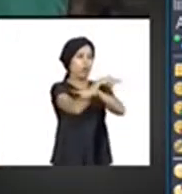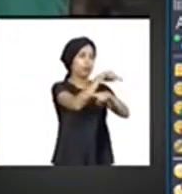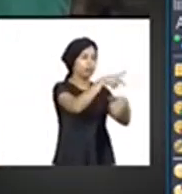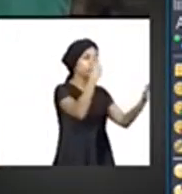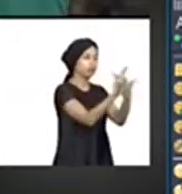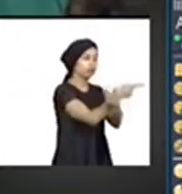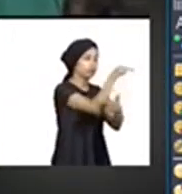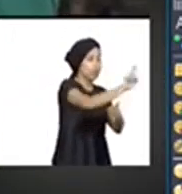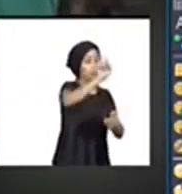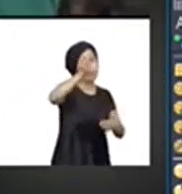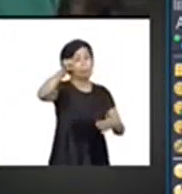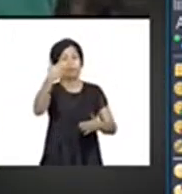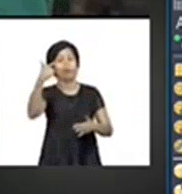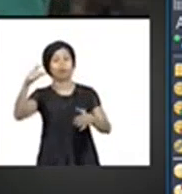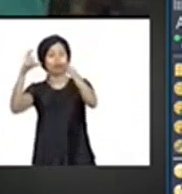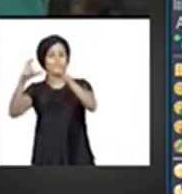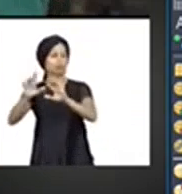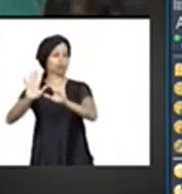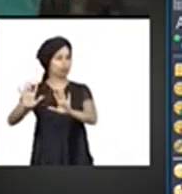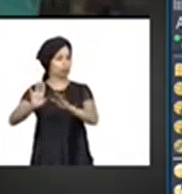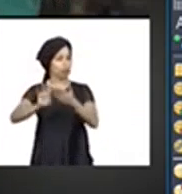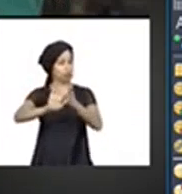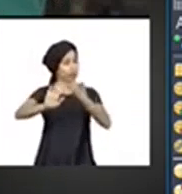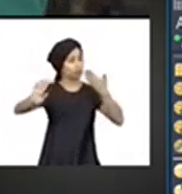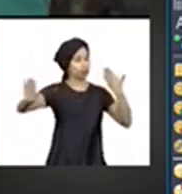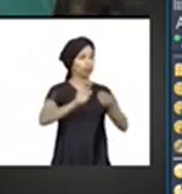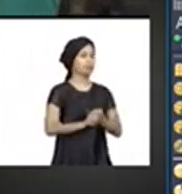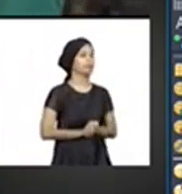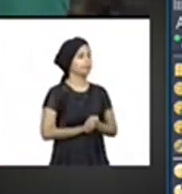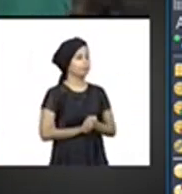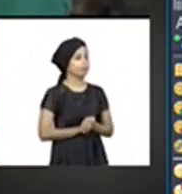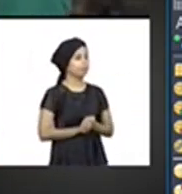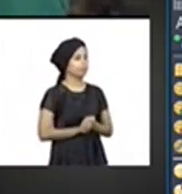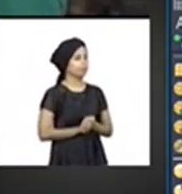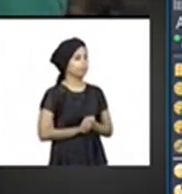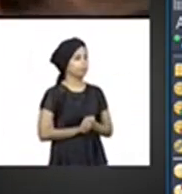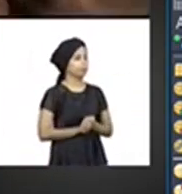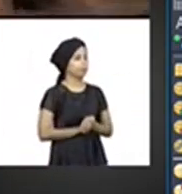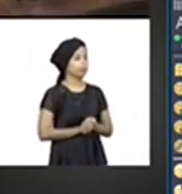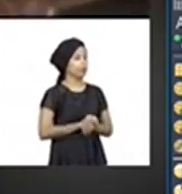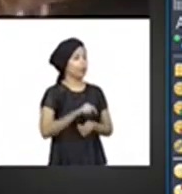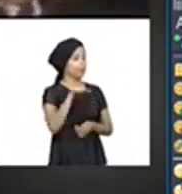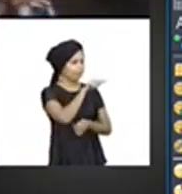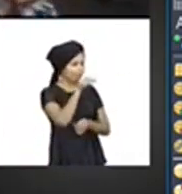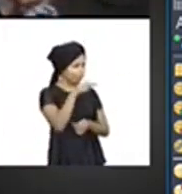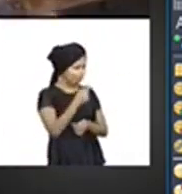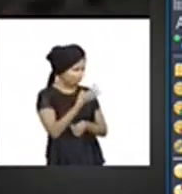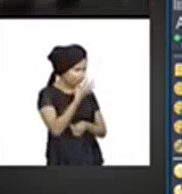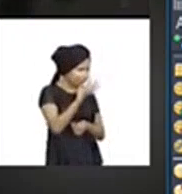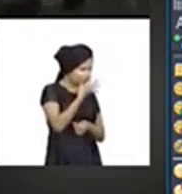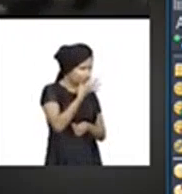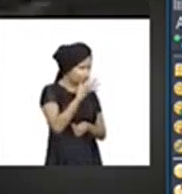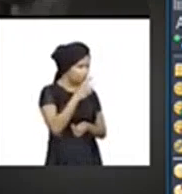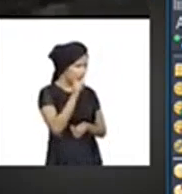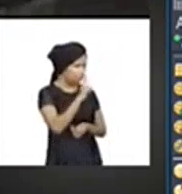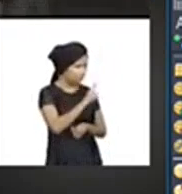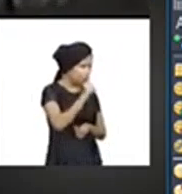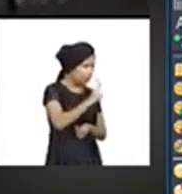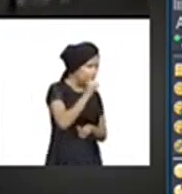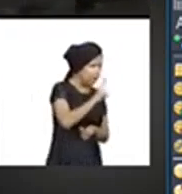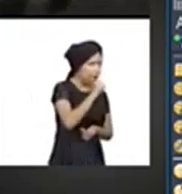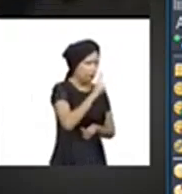de furos na hora da perfuração. Onde tiver uma face com fogo falhado, esse fogo falhado precisa ser